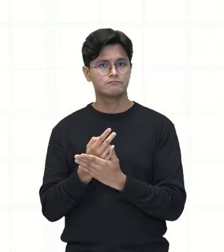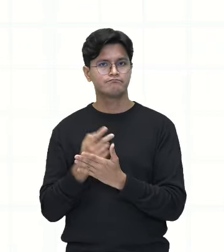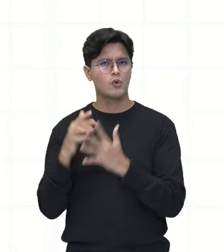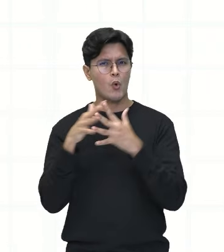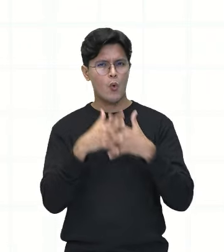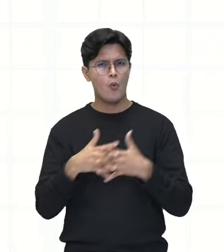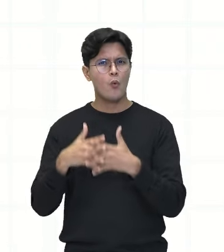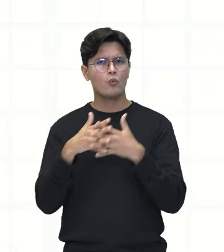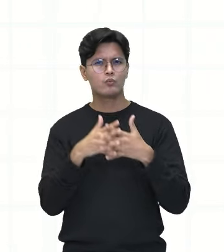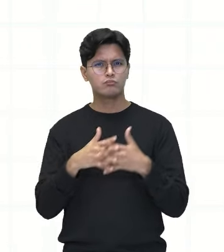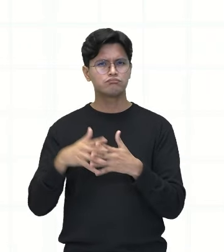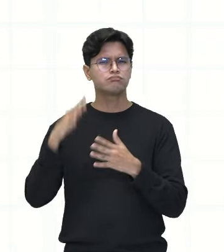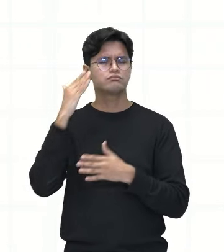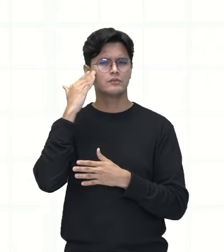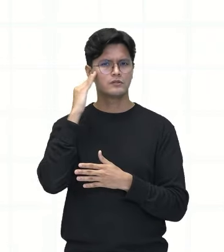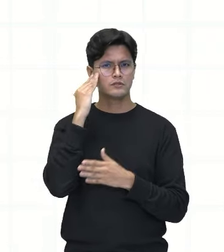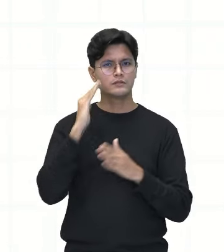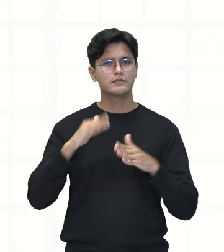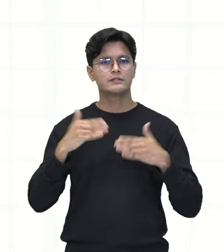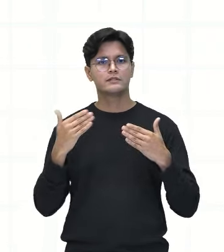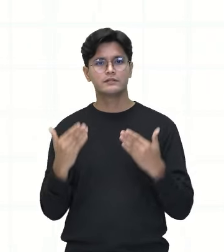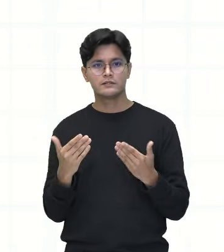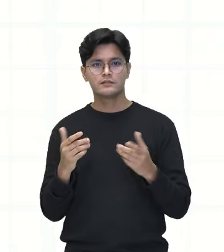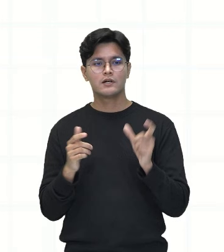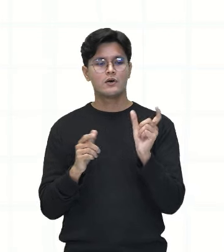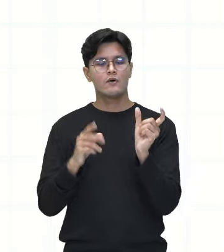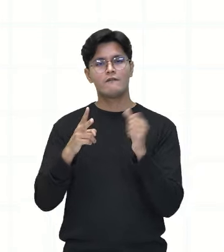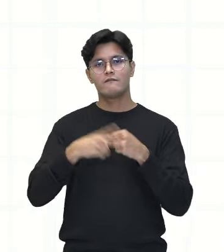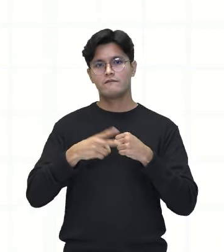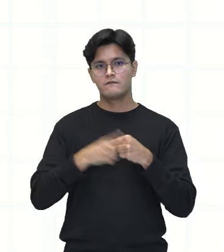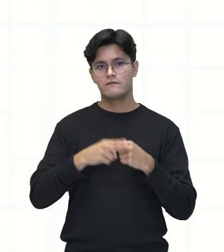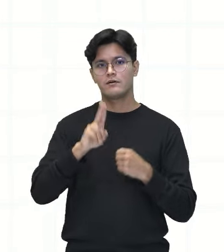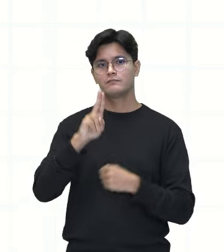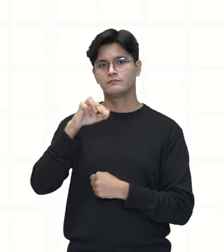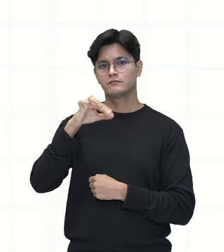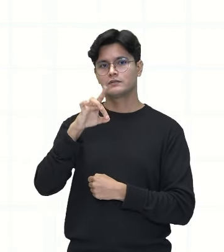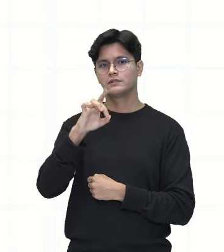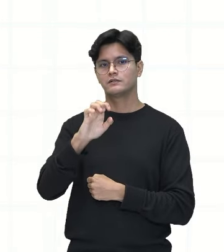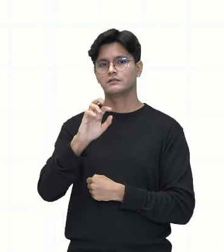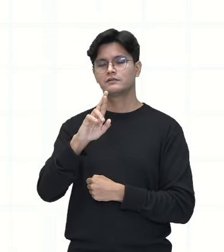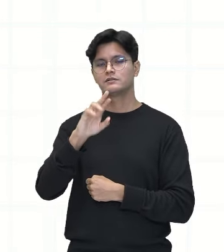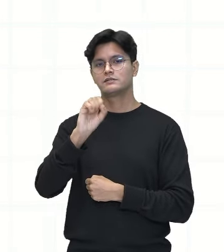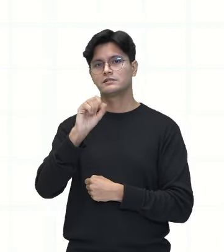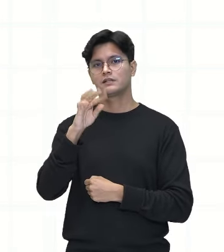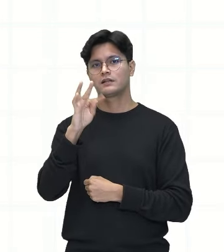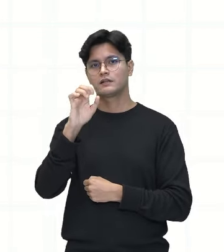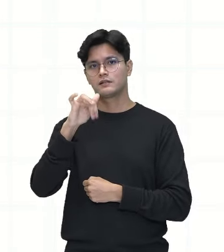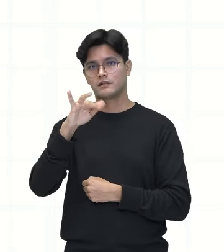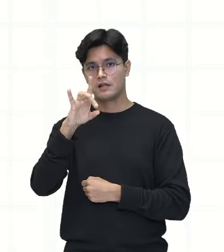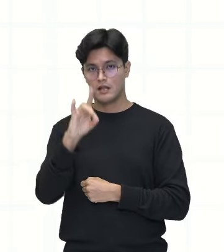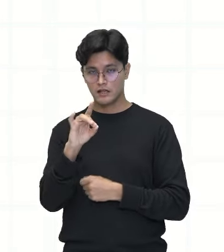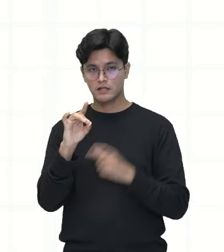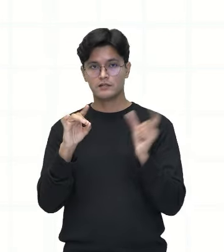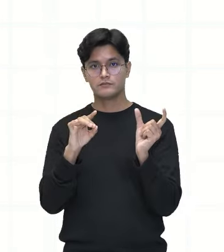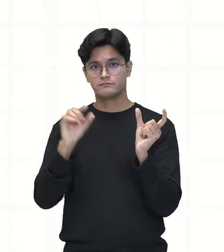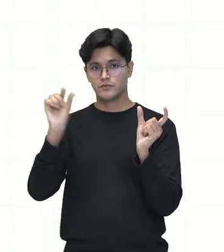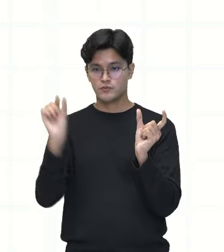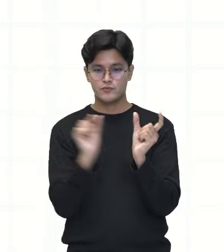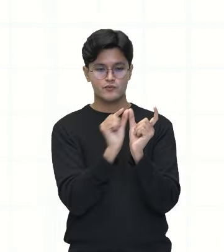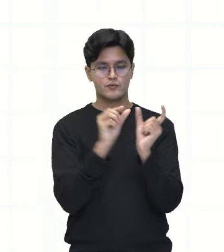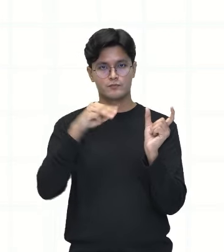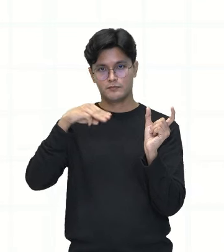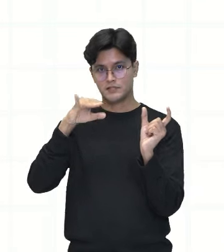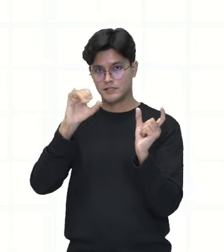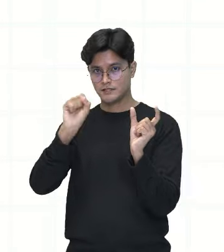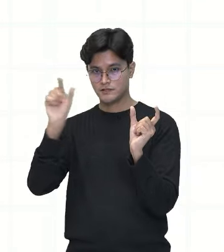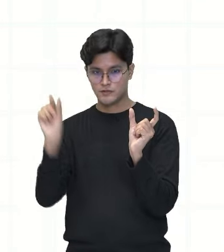ok? Então, understand é o verbo entender, compreender. Colocando miss na frente, deu o contrário, né? De forma